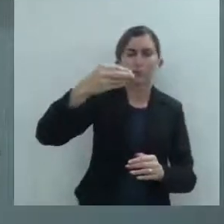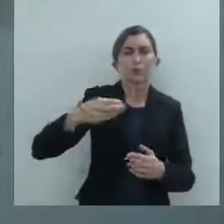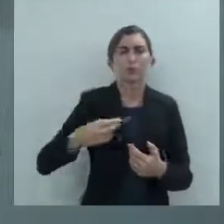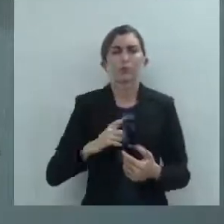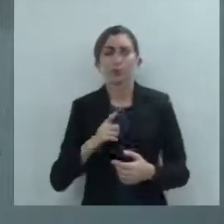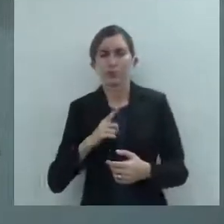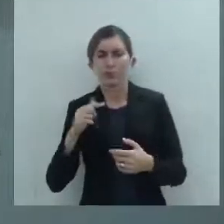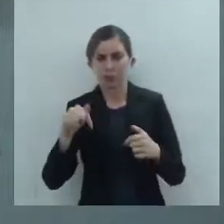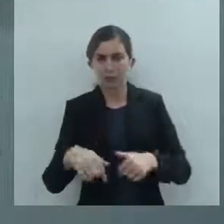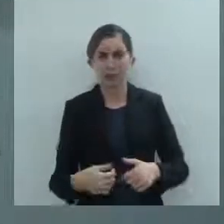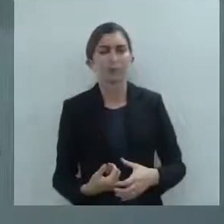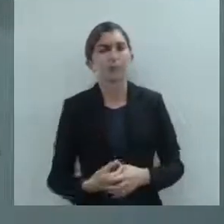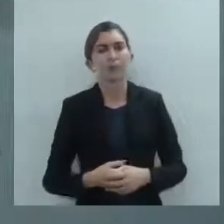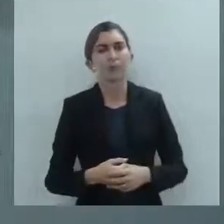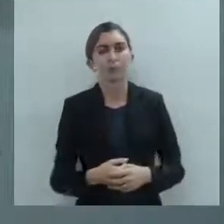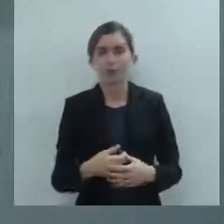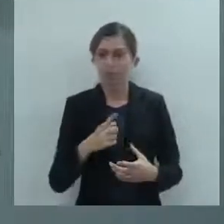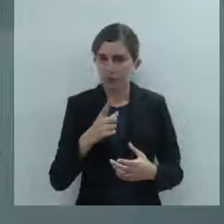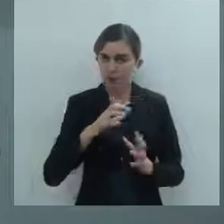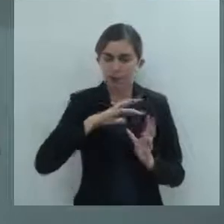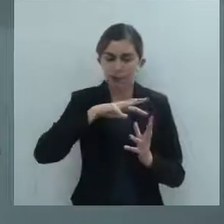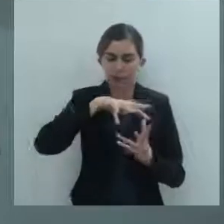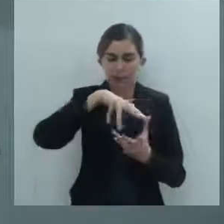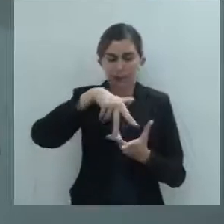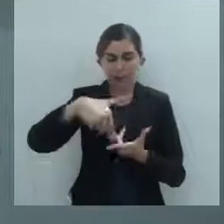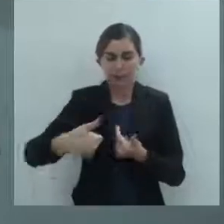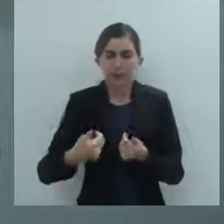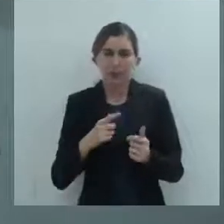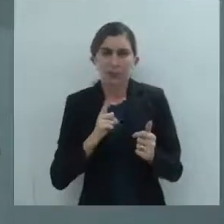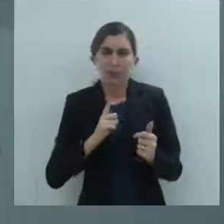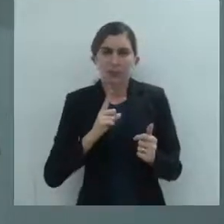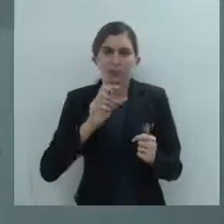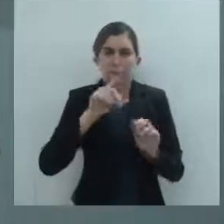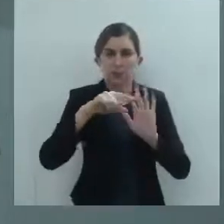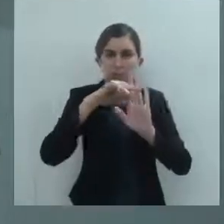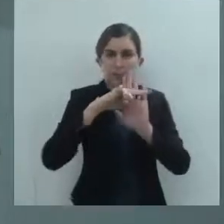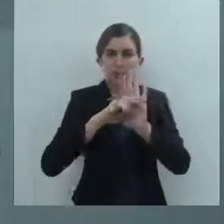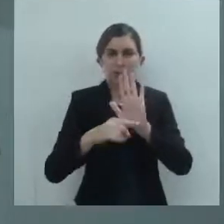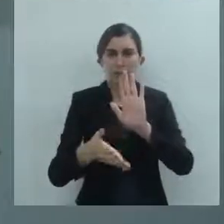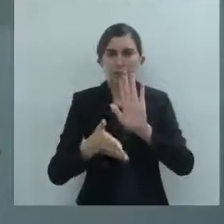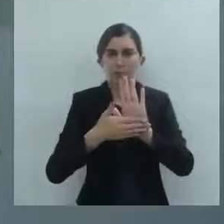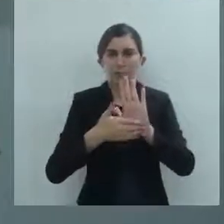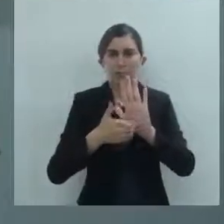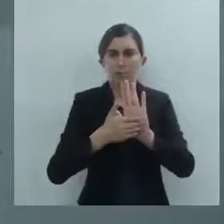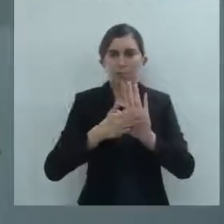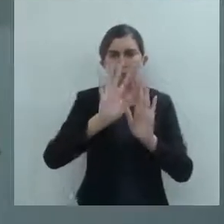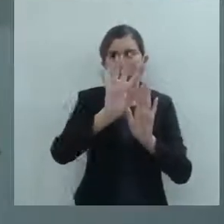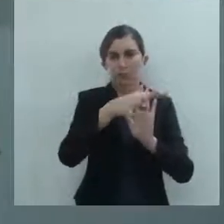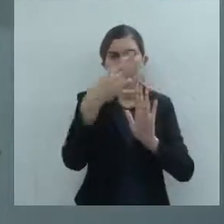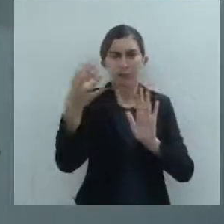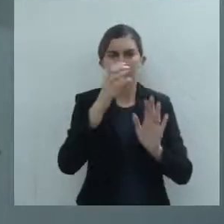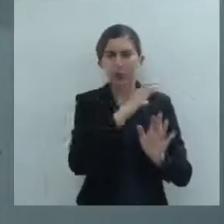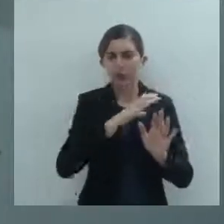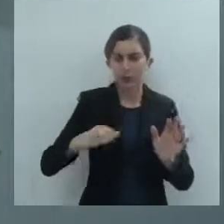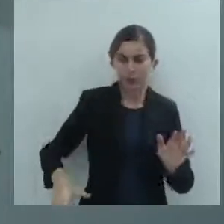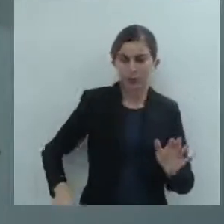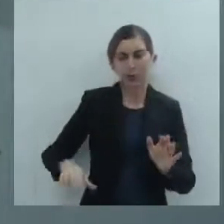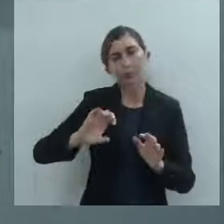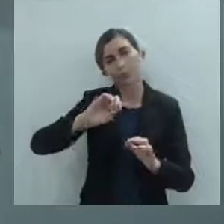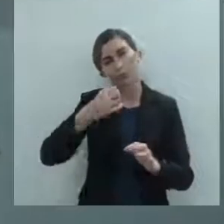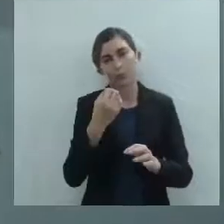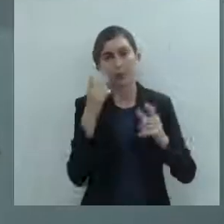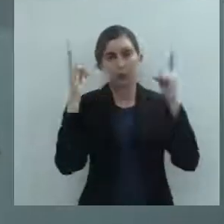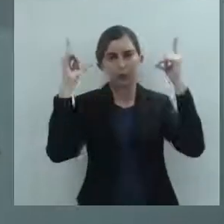planeta ainda hoje o mundo segue um calendário padrão o calendário Cristão ou